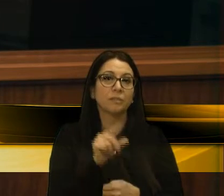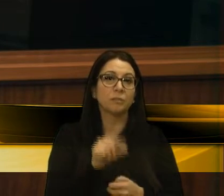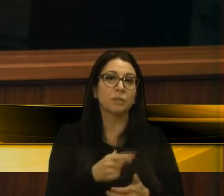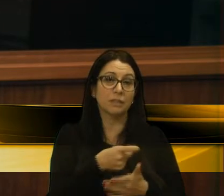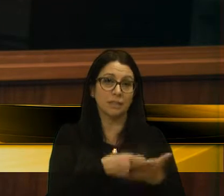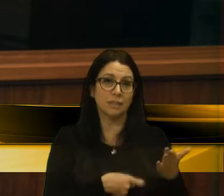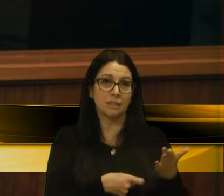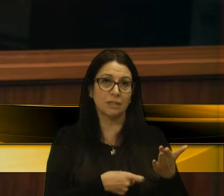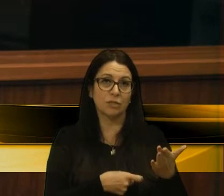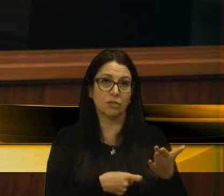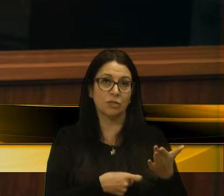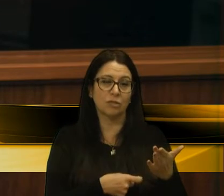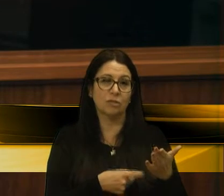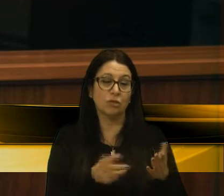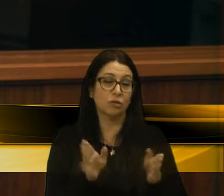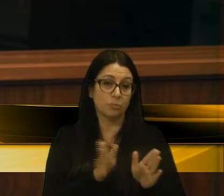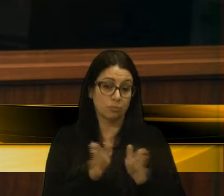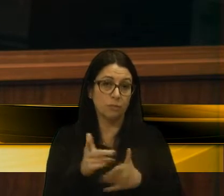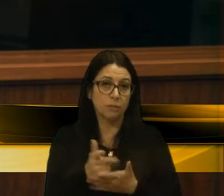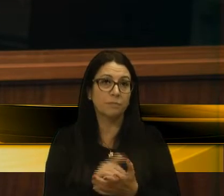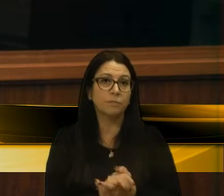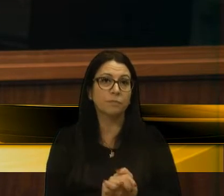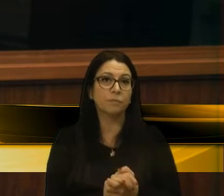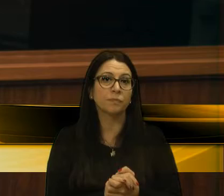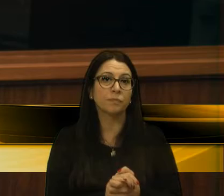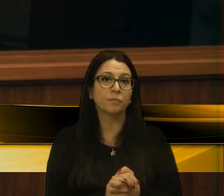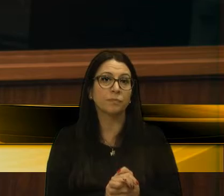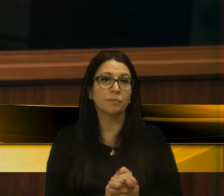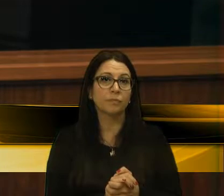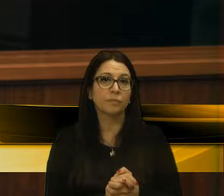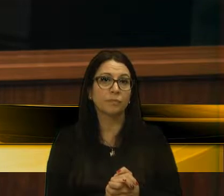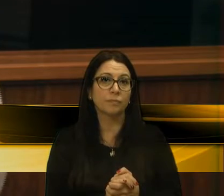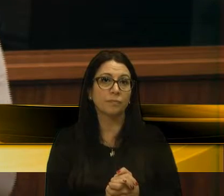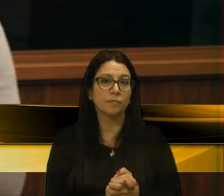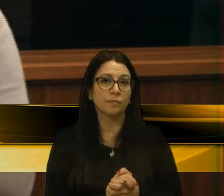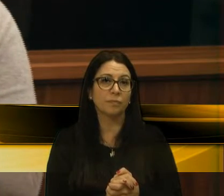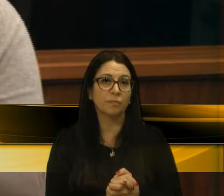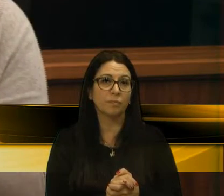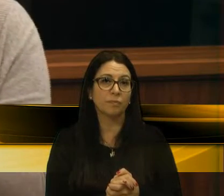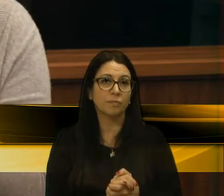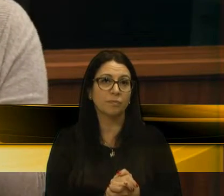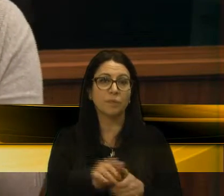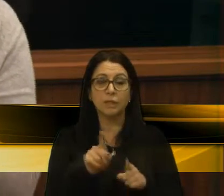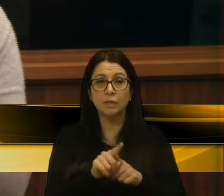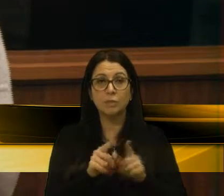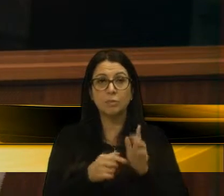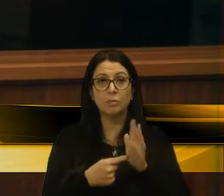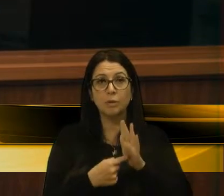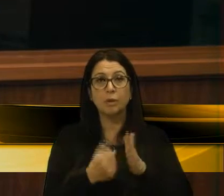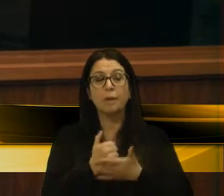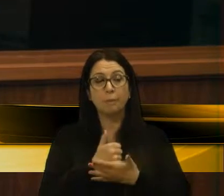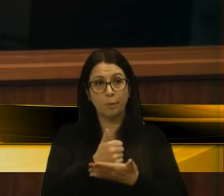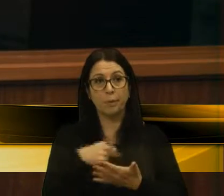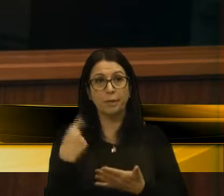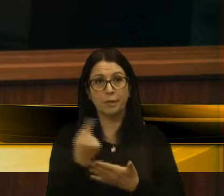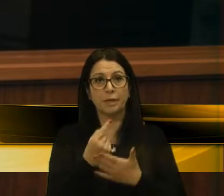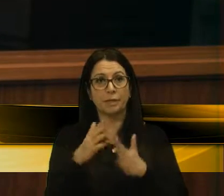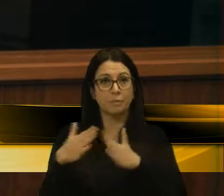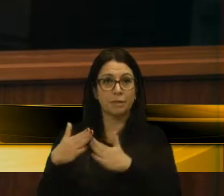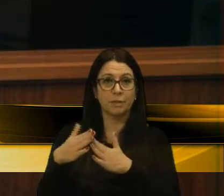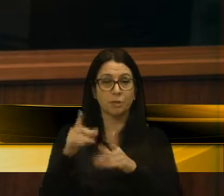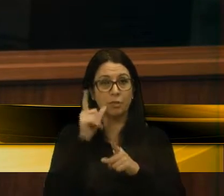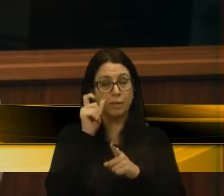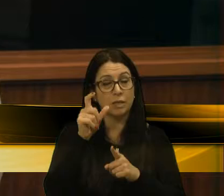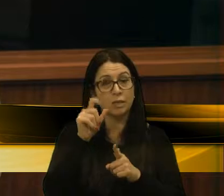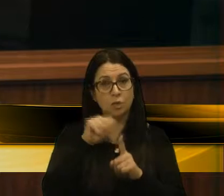de permeabilidade. E a gente, então, coloca esses parâmetros no sentido de fomentar a habitação de interesse social.